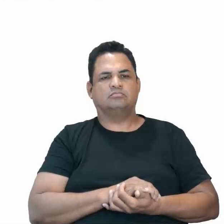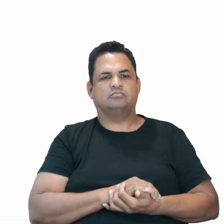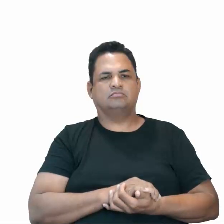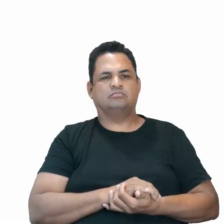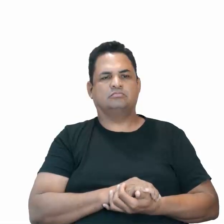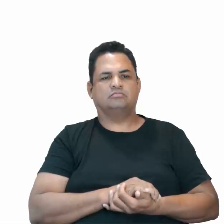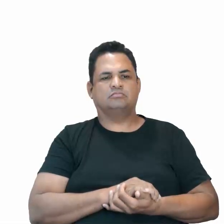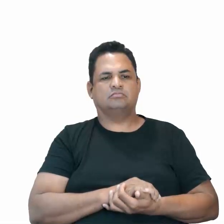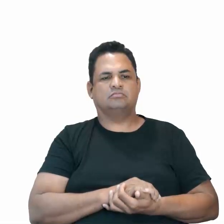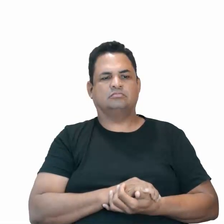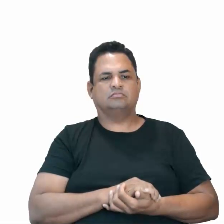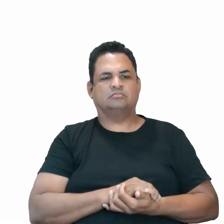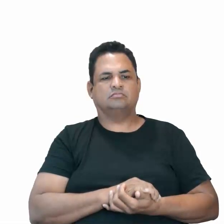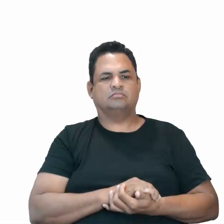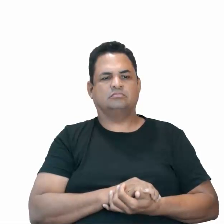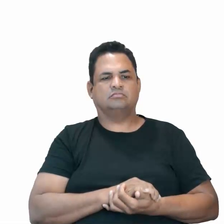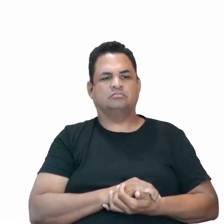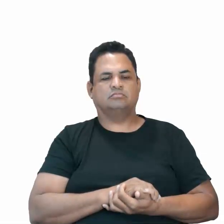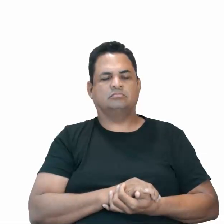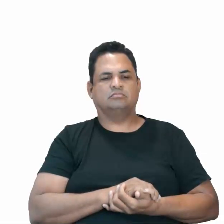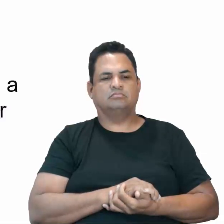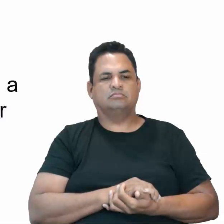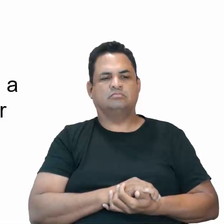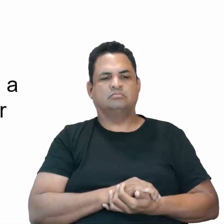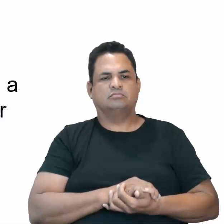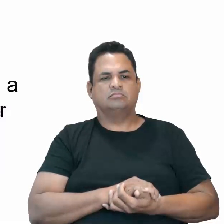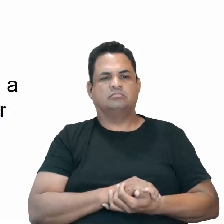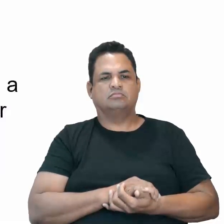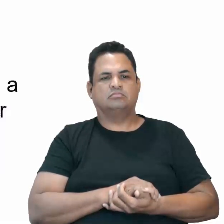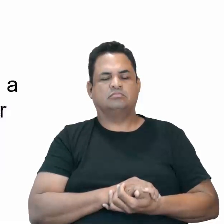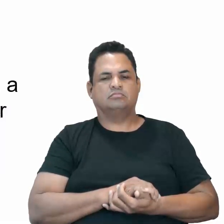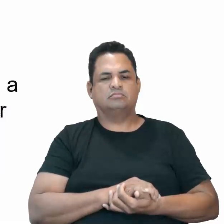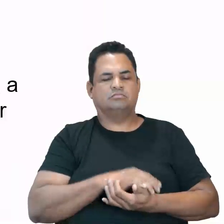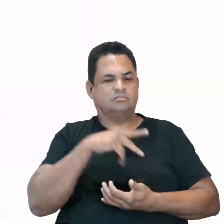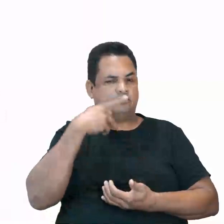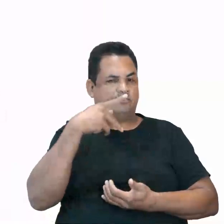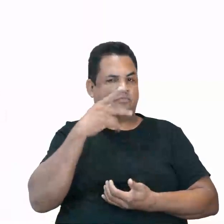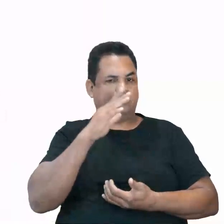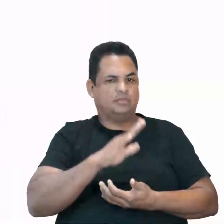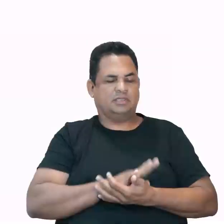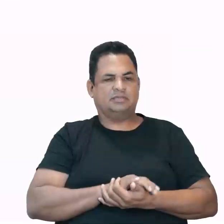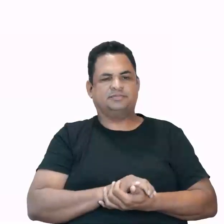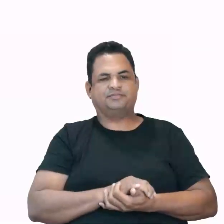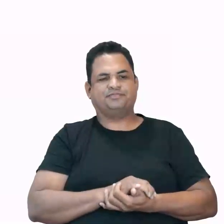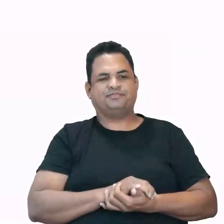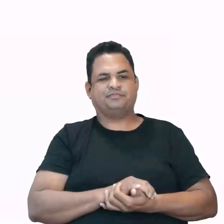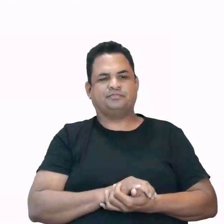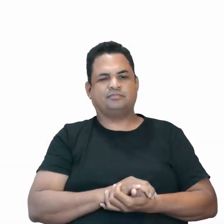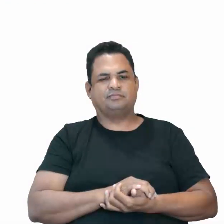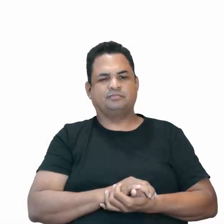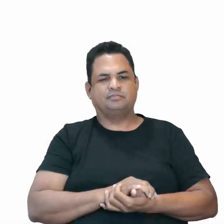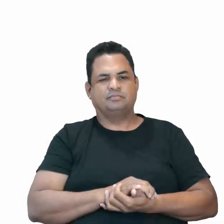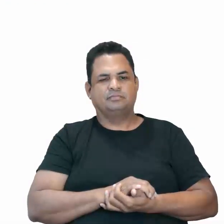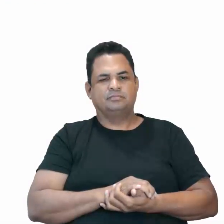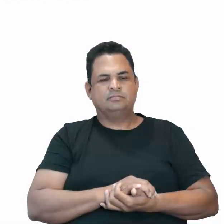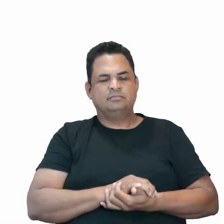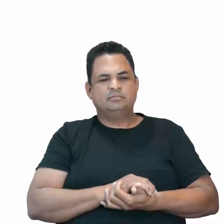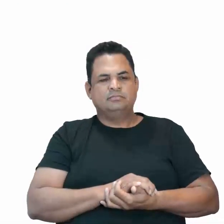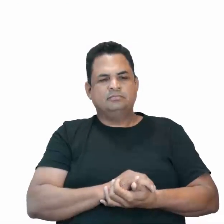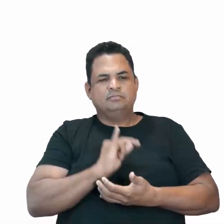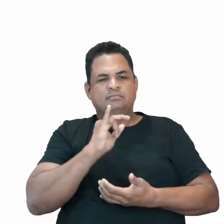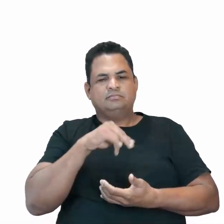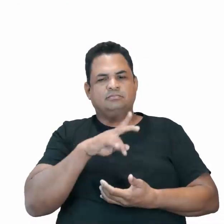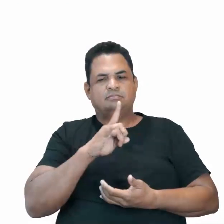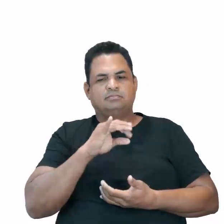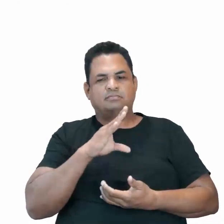Indutor, né? Certo? Que ele fala aqui, ó, indutor. Aqui vai ser o induzido, né?